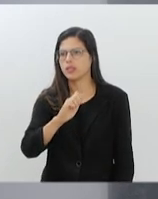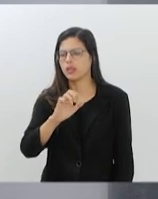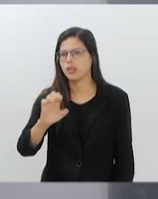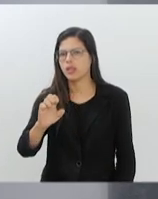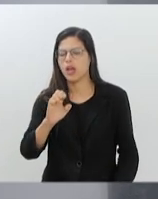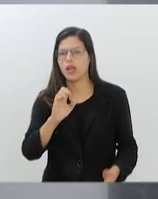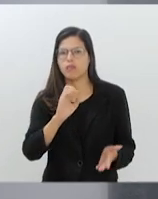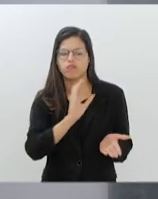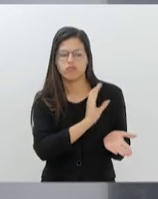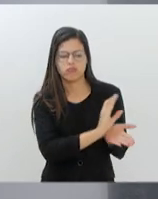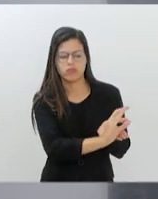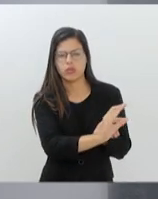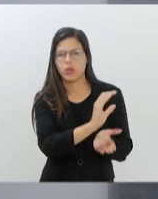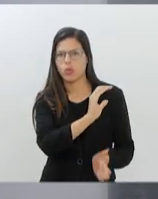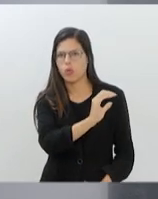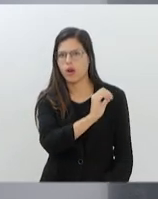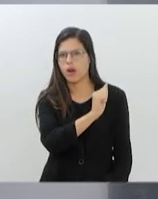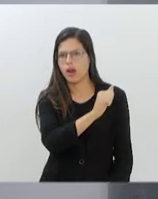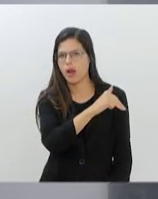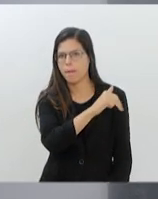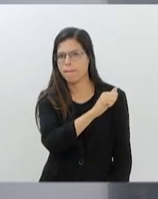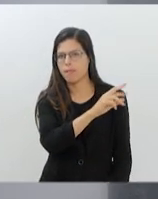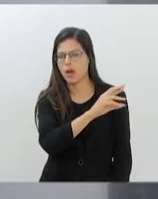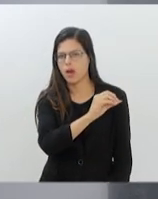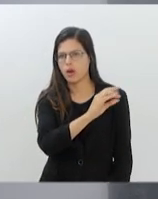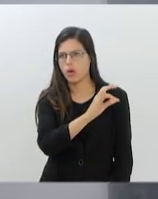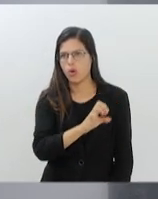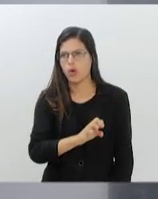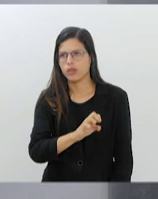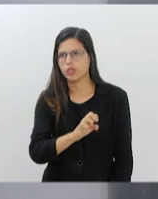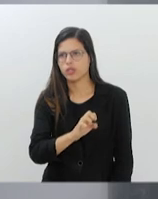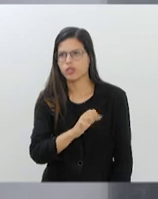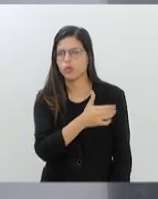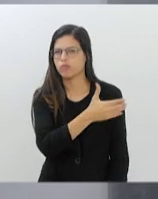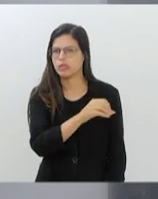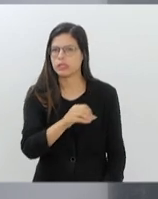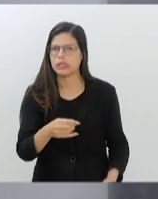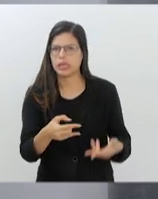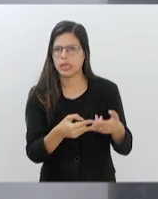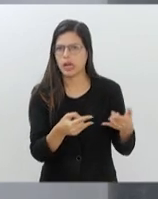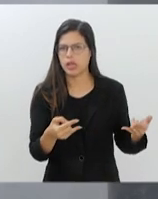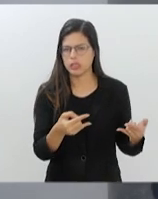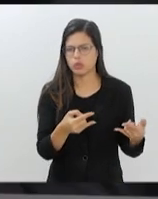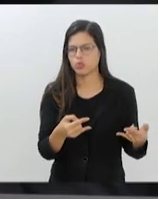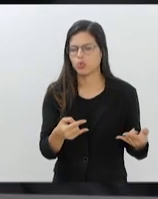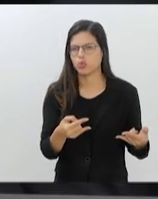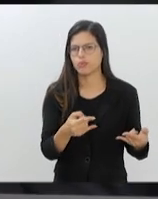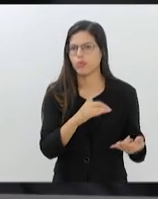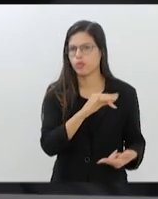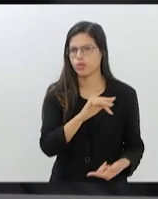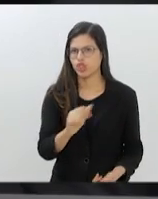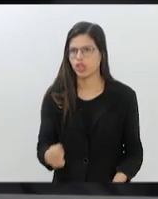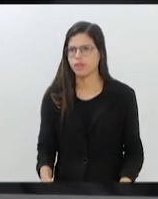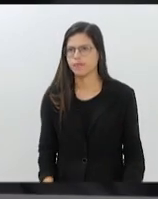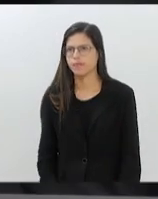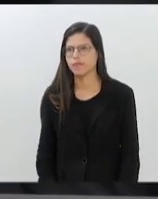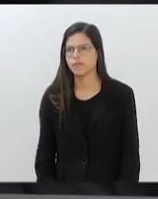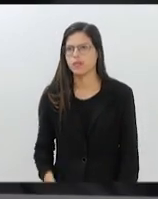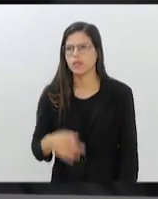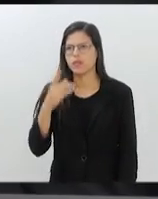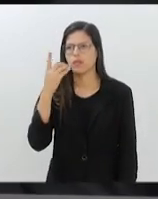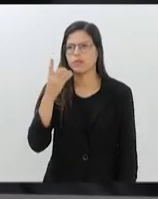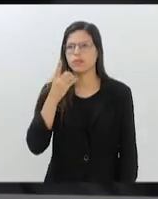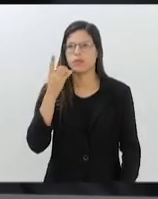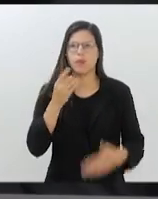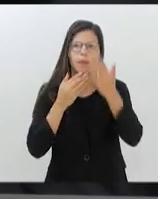camarote no carnaval com 100 ingressos por dia para bom eh Deputado primeiro Muito obrigado por você